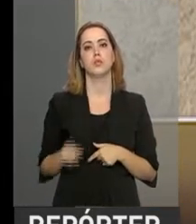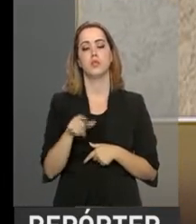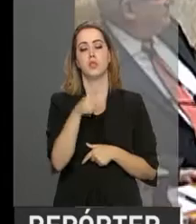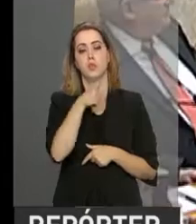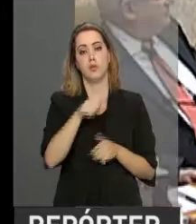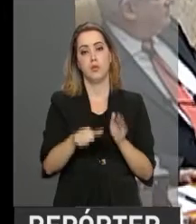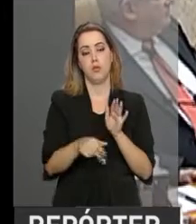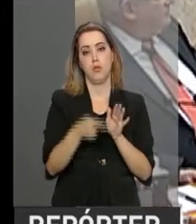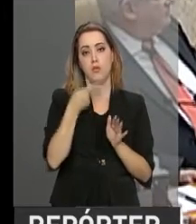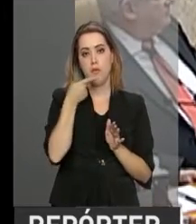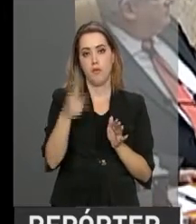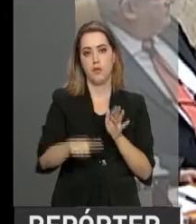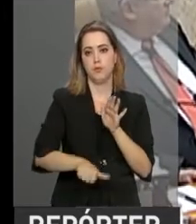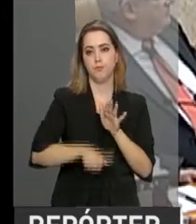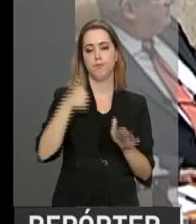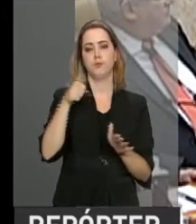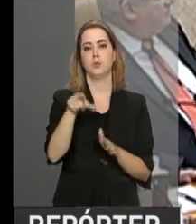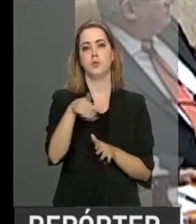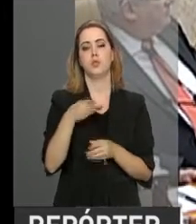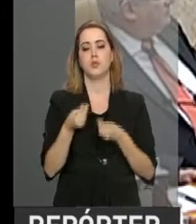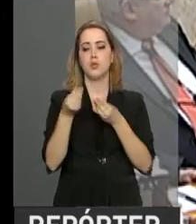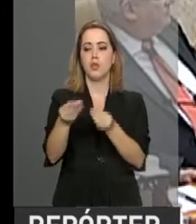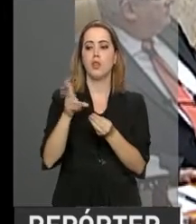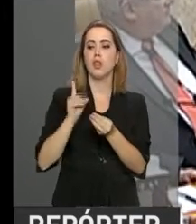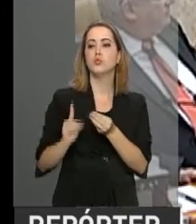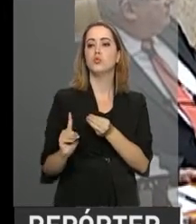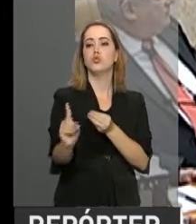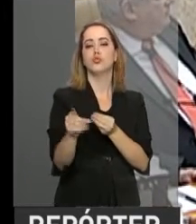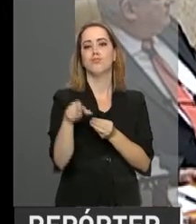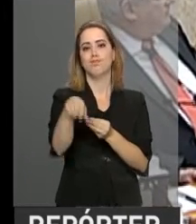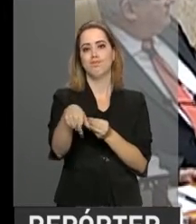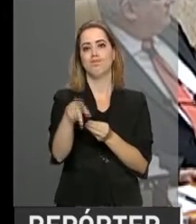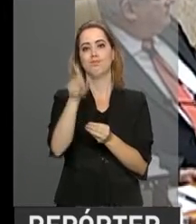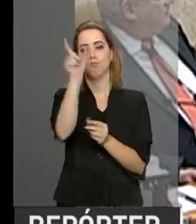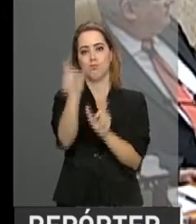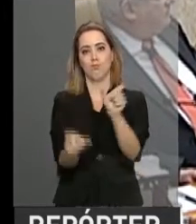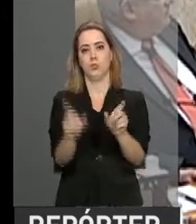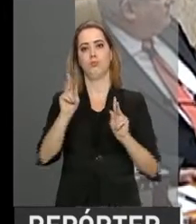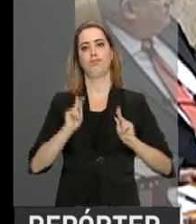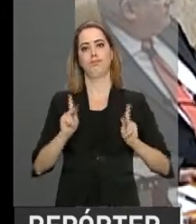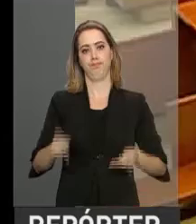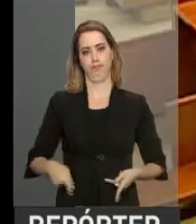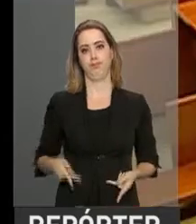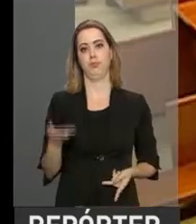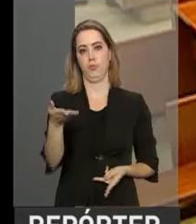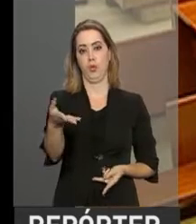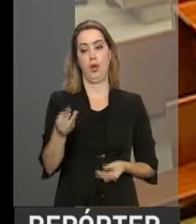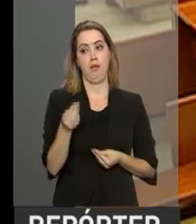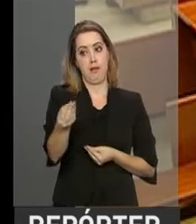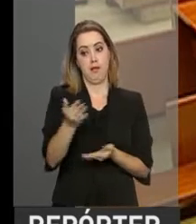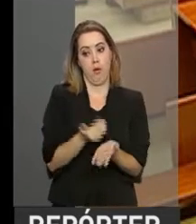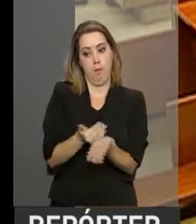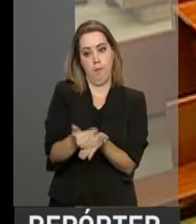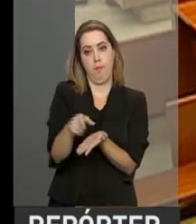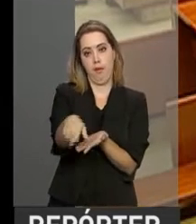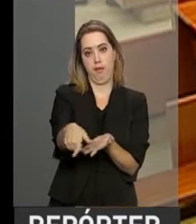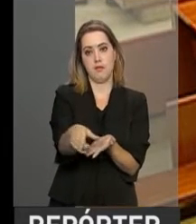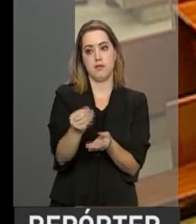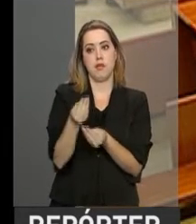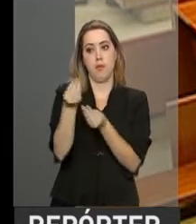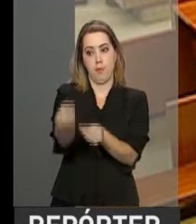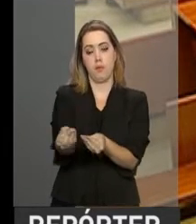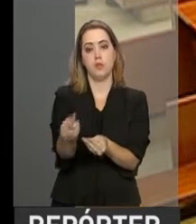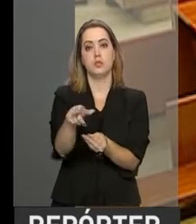do texto, que garante a dignidade da pessoa humana. Para Temer, aí está prevista a garantia ao emprego, segundo